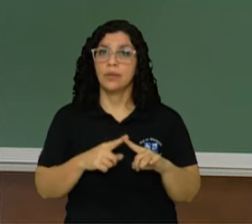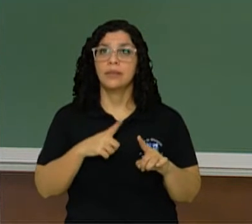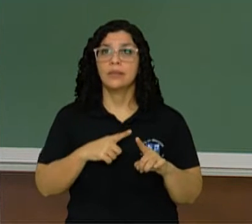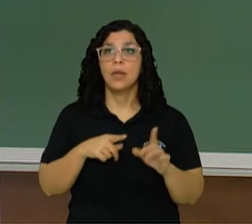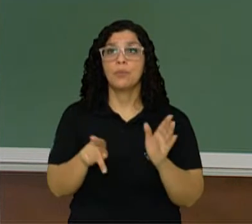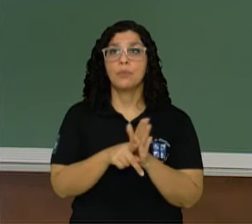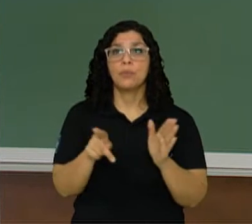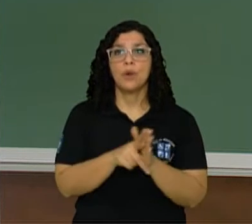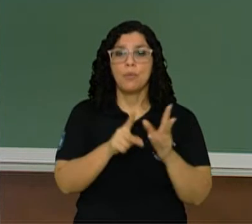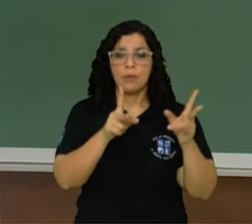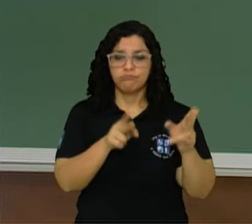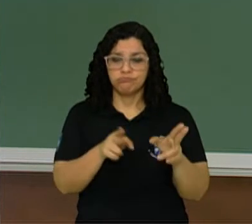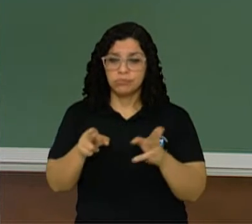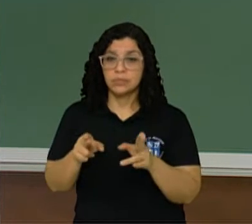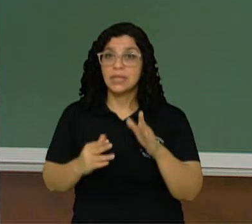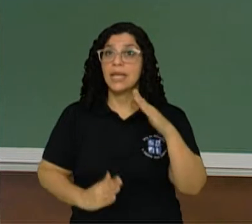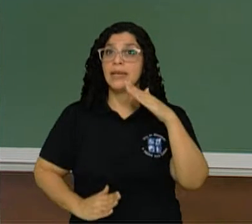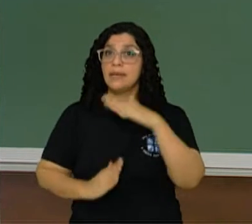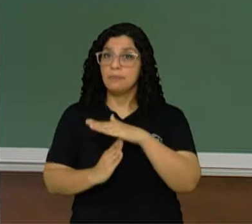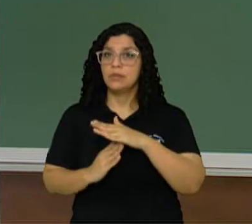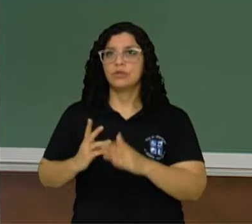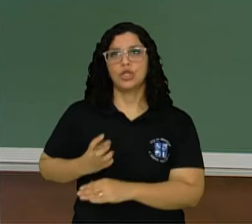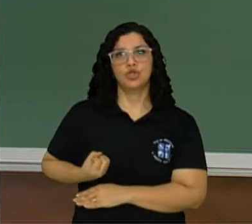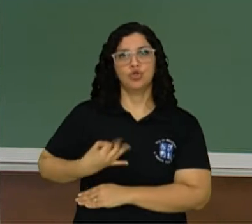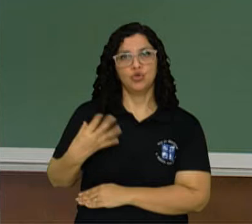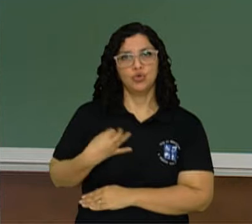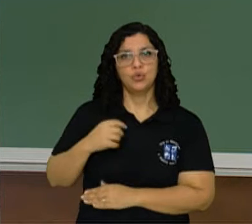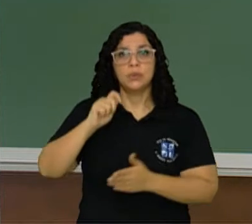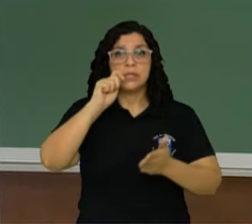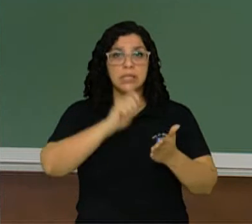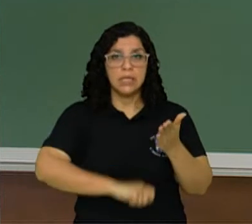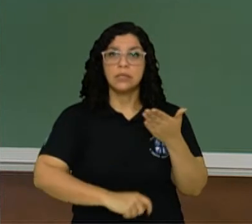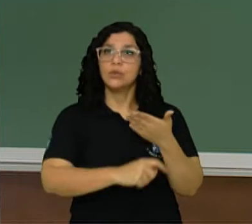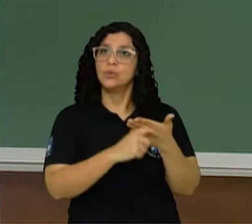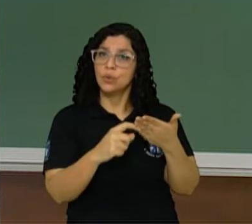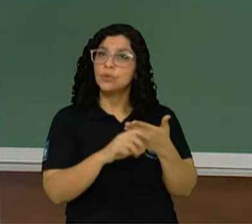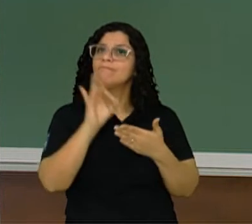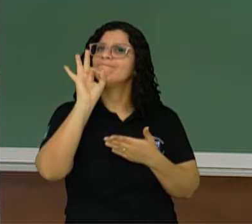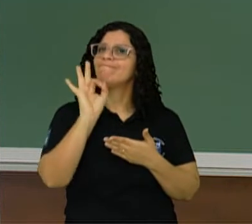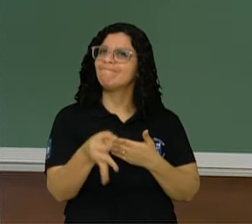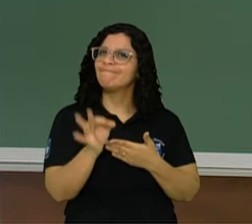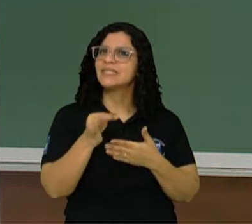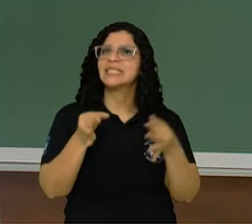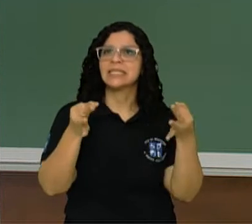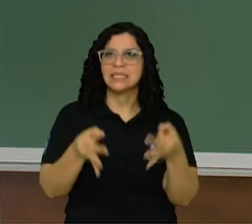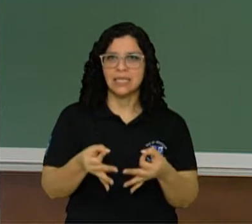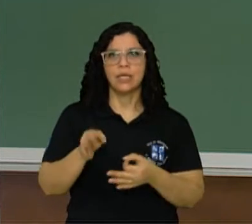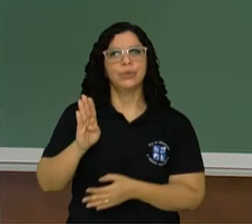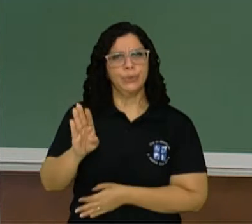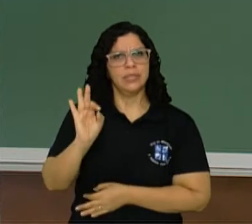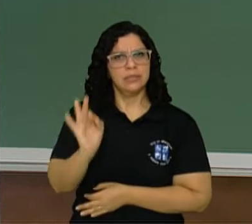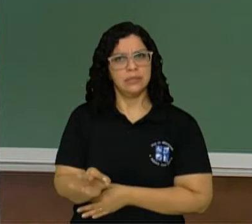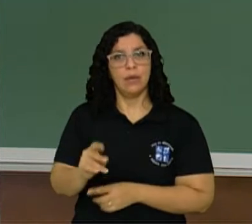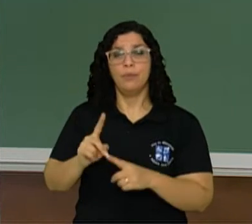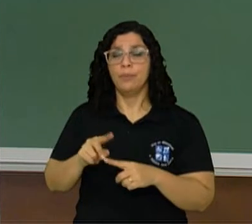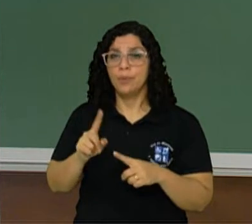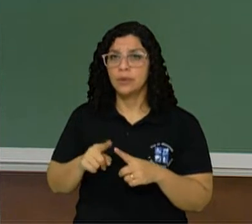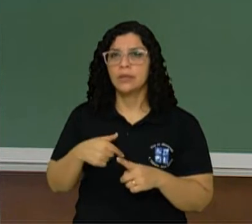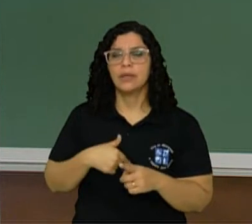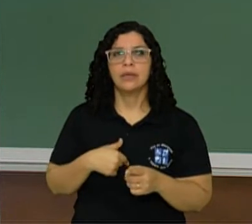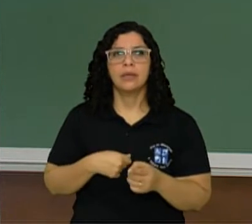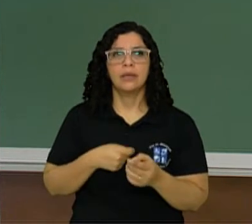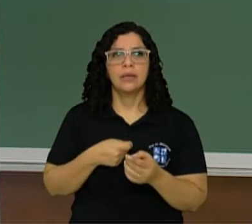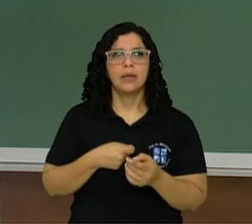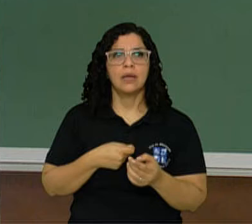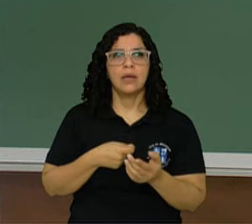uma edição limitada, numerada e assinada pelo autor. Sim, essa é a alternativa correta. Porque